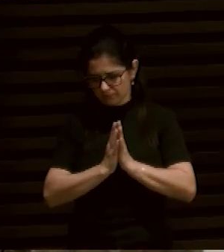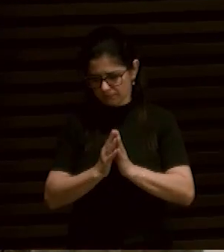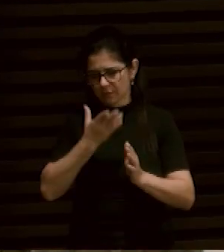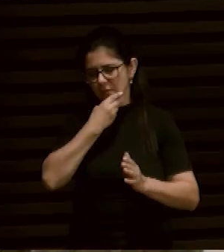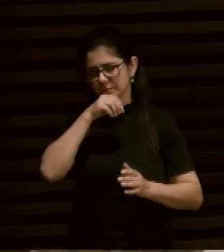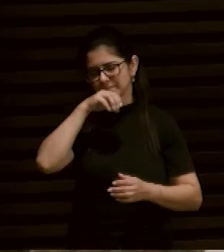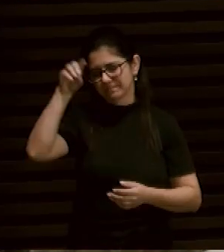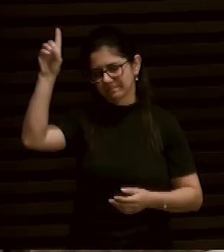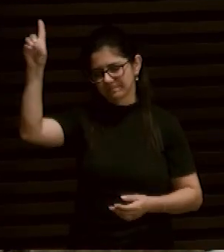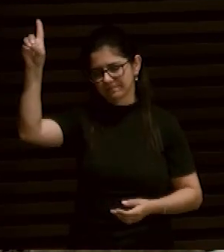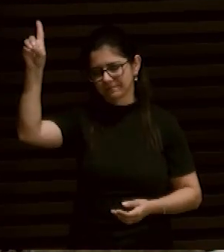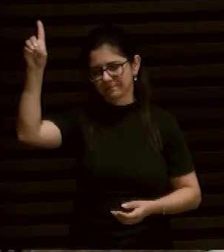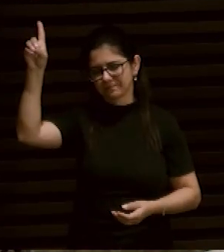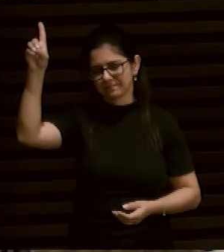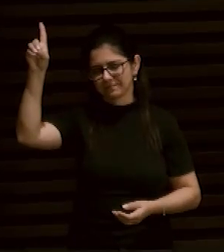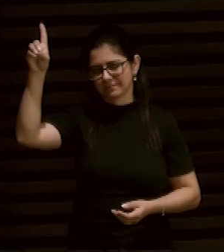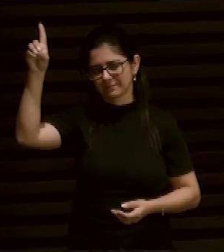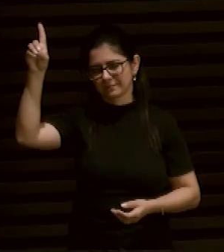Pai,